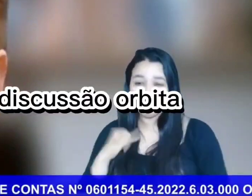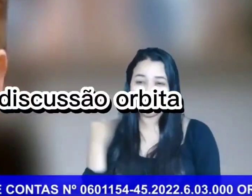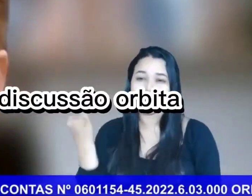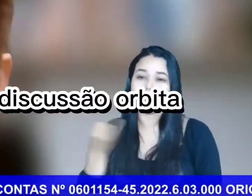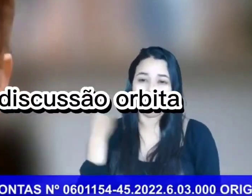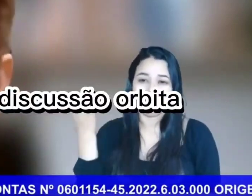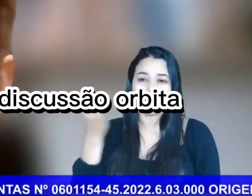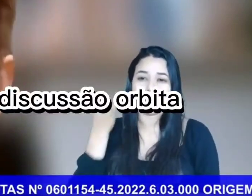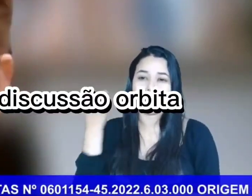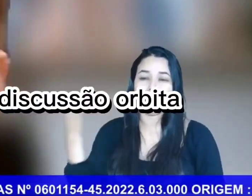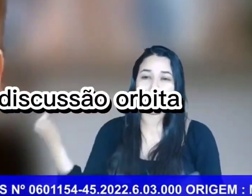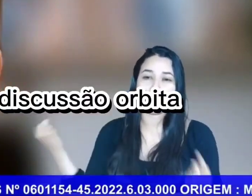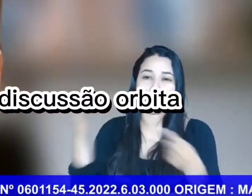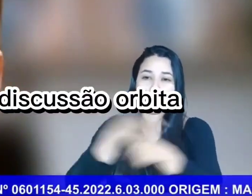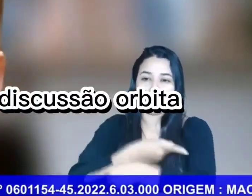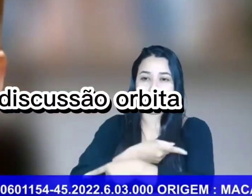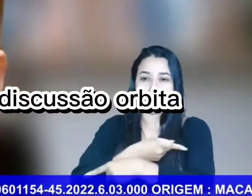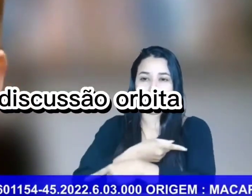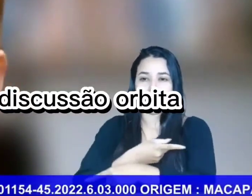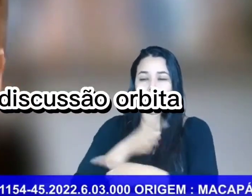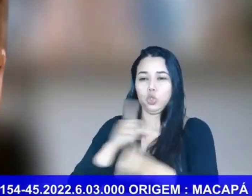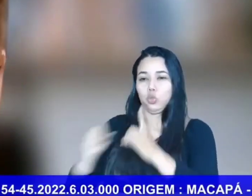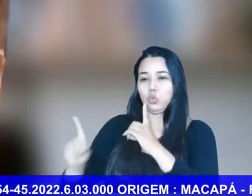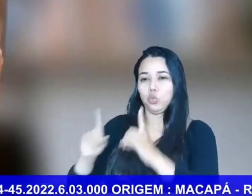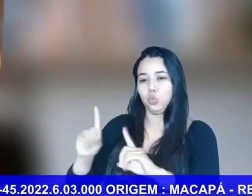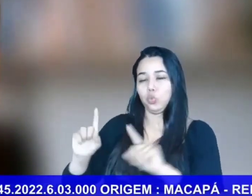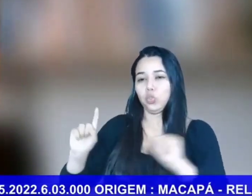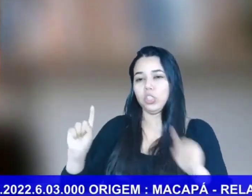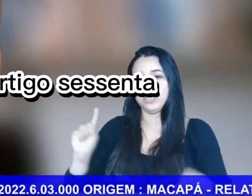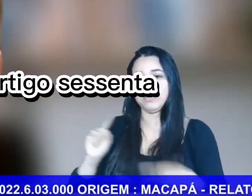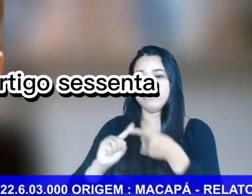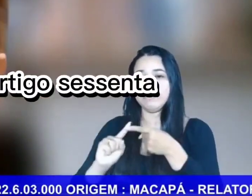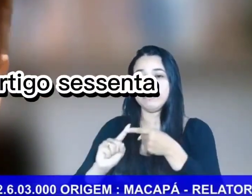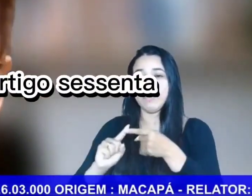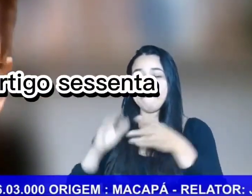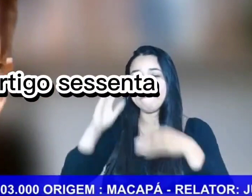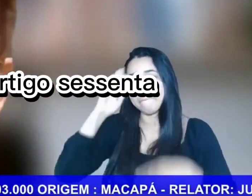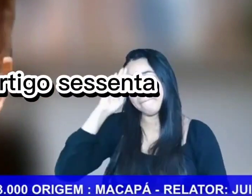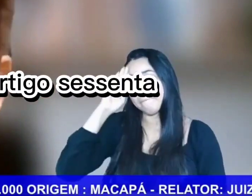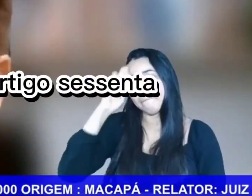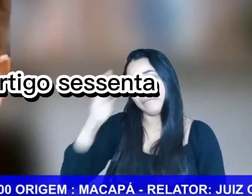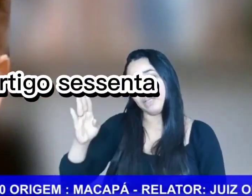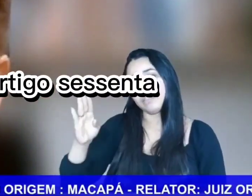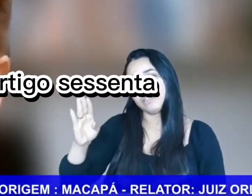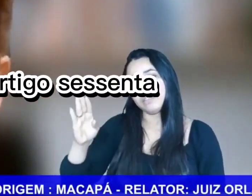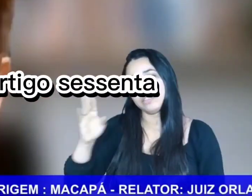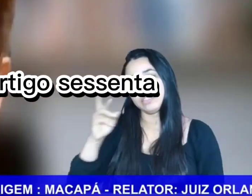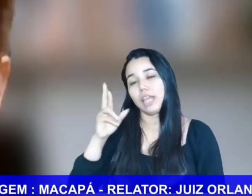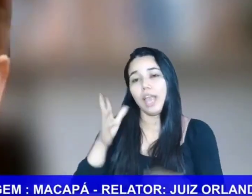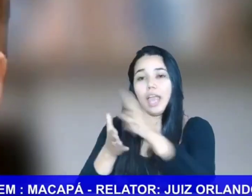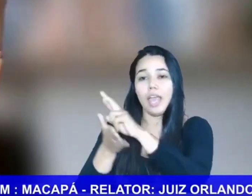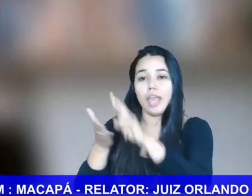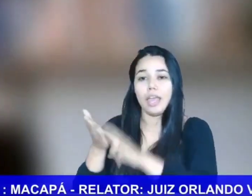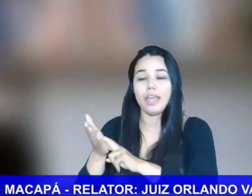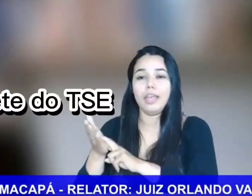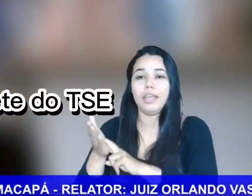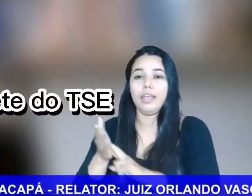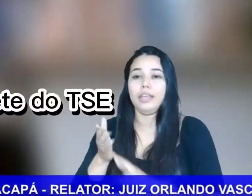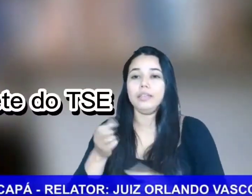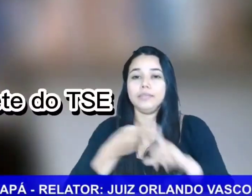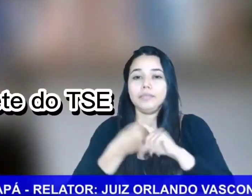que a controvérsia, ora objeto de discussão, orbita principalmente em torno da regra contida no artigo 60 caput da